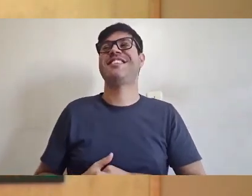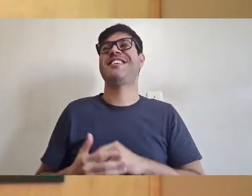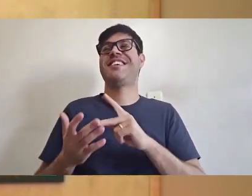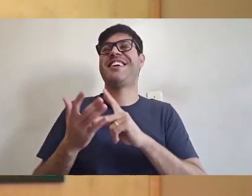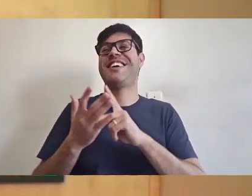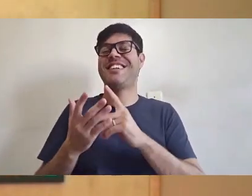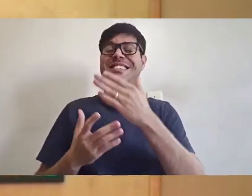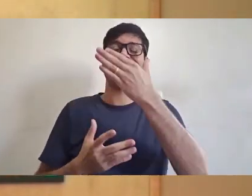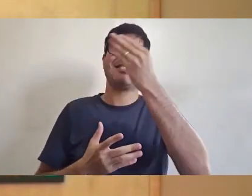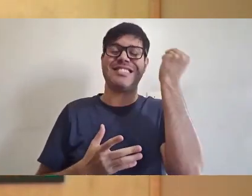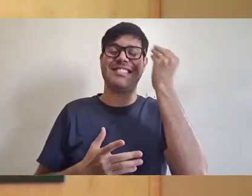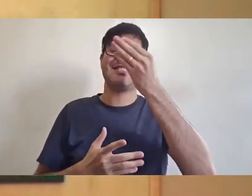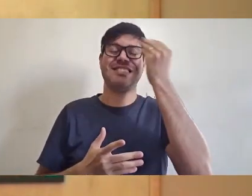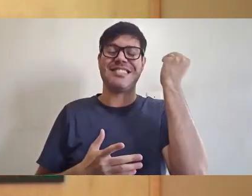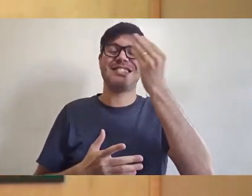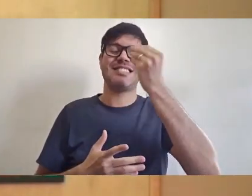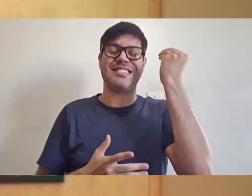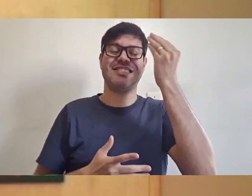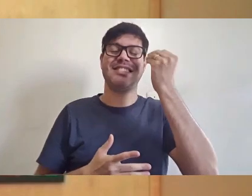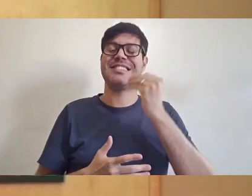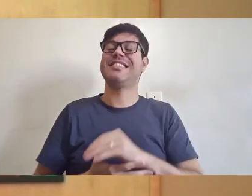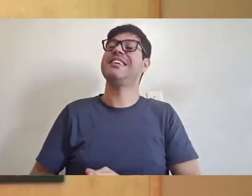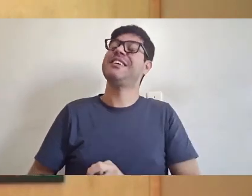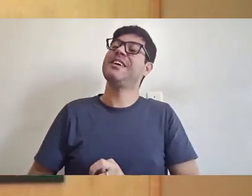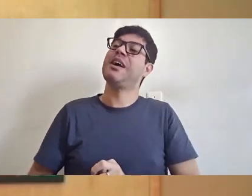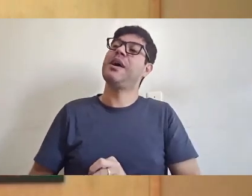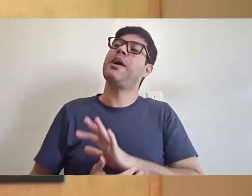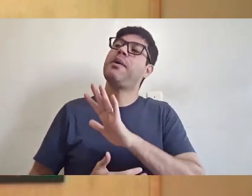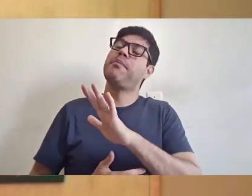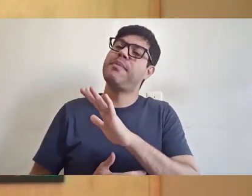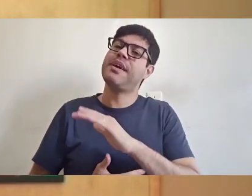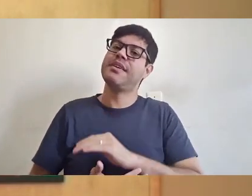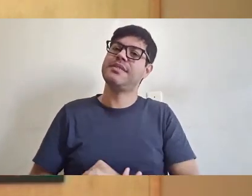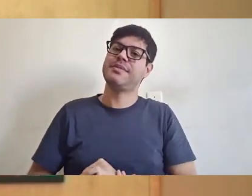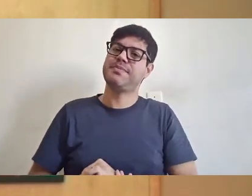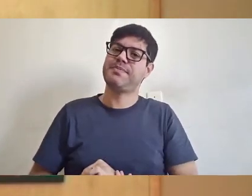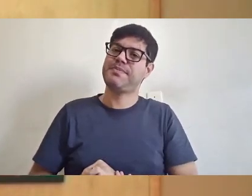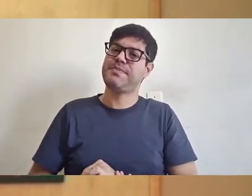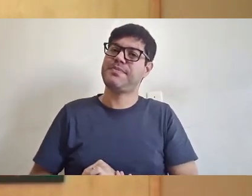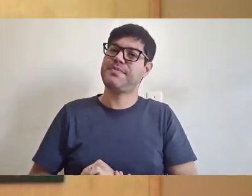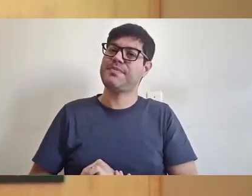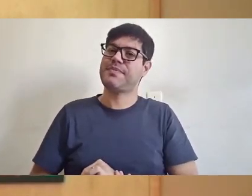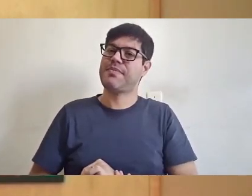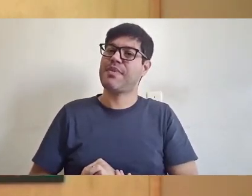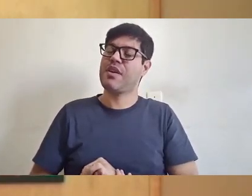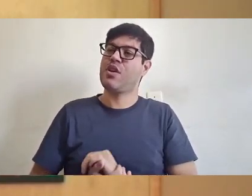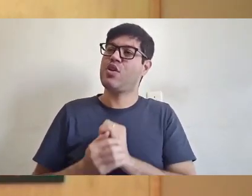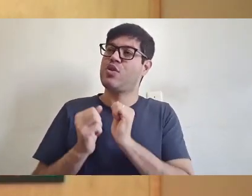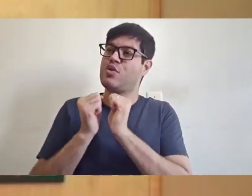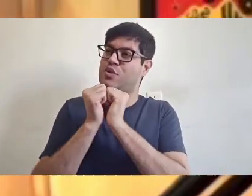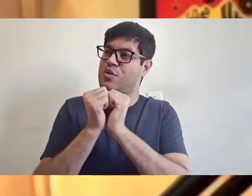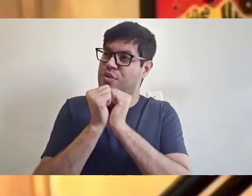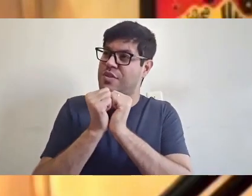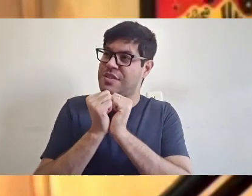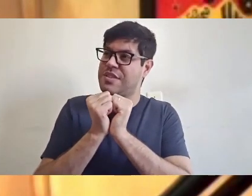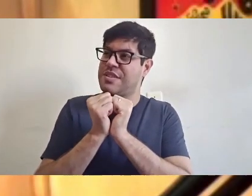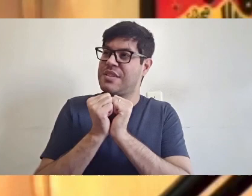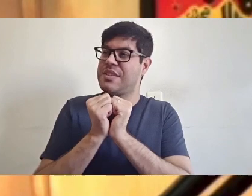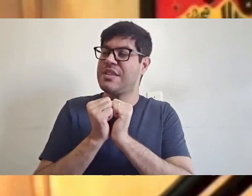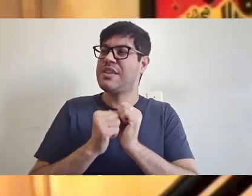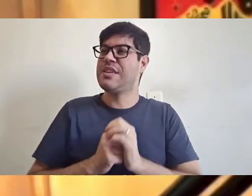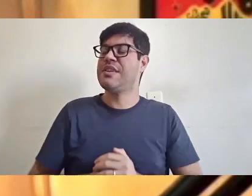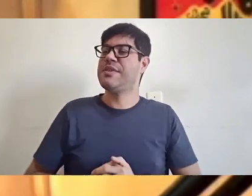cabeçudo. TV Tati, depois eu fui para a filiada da Manchete, que era a Rede Vida,